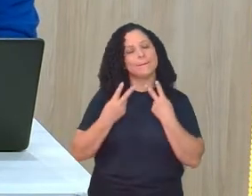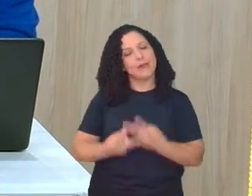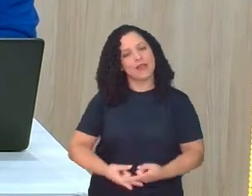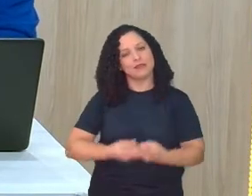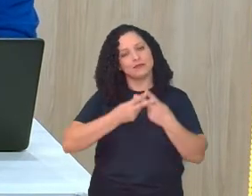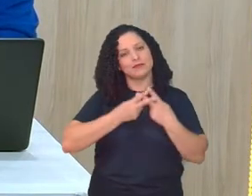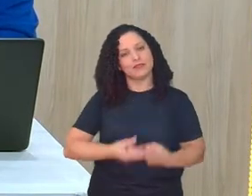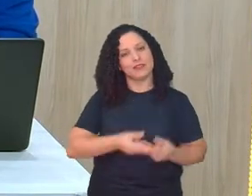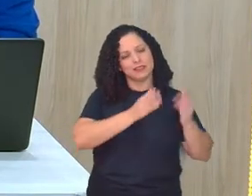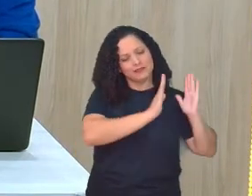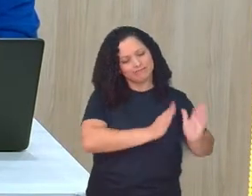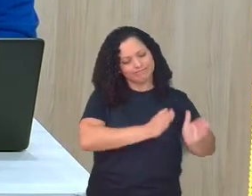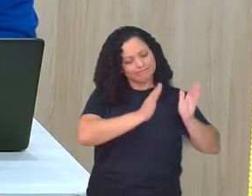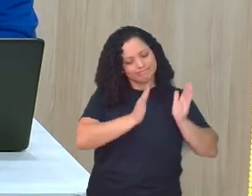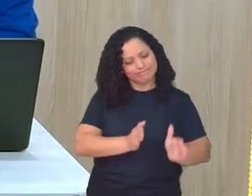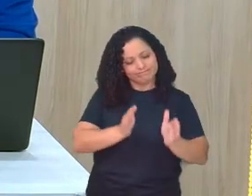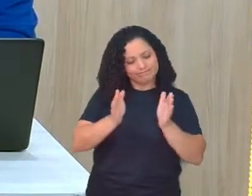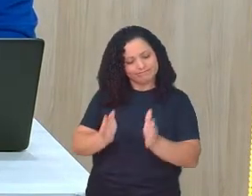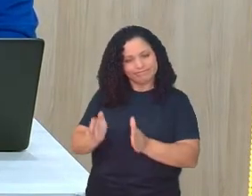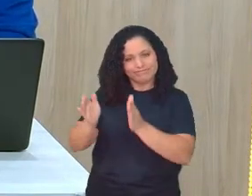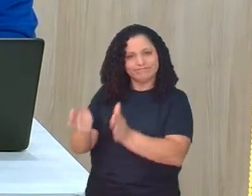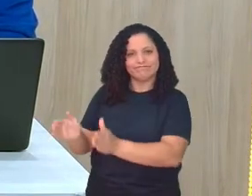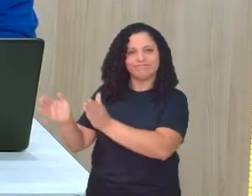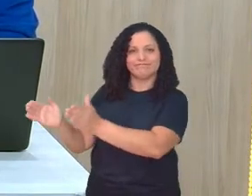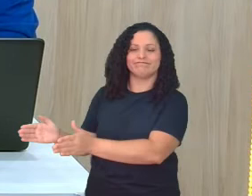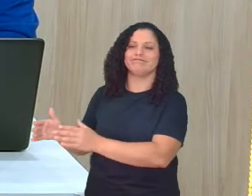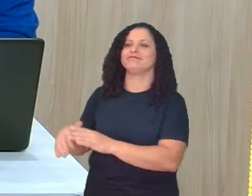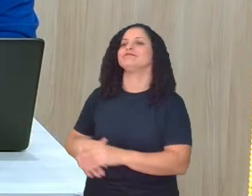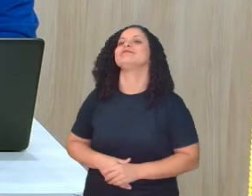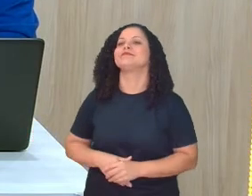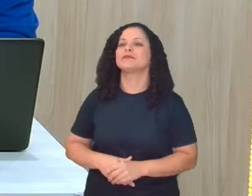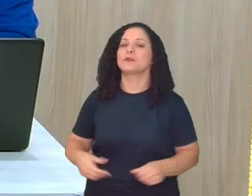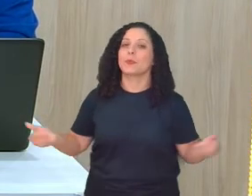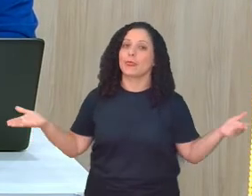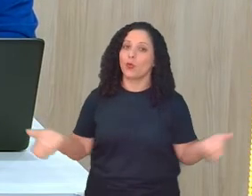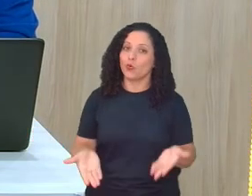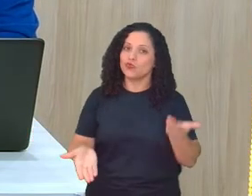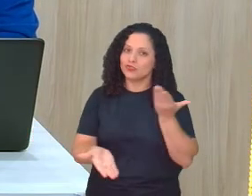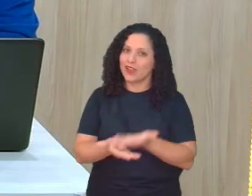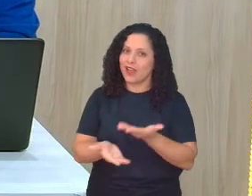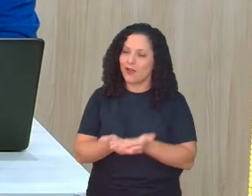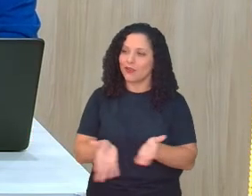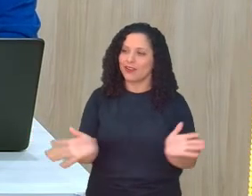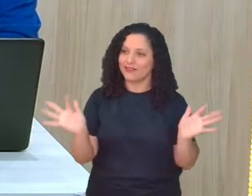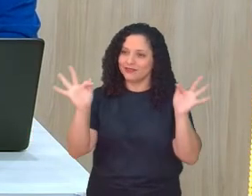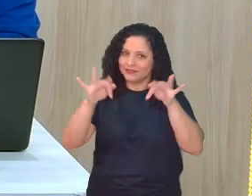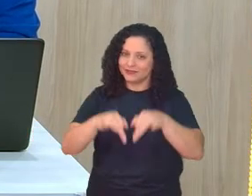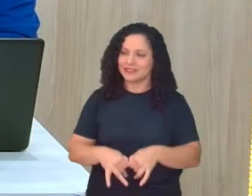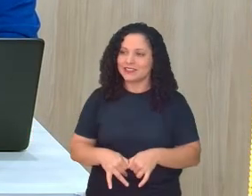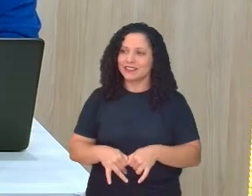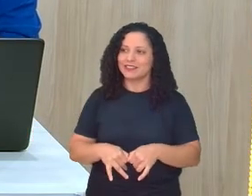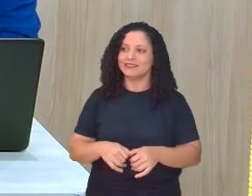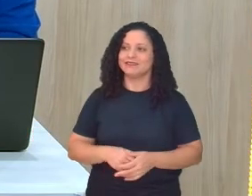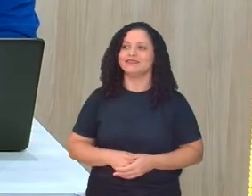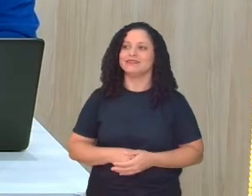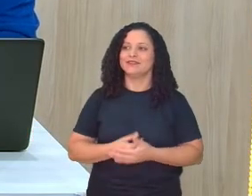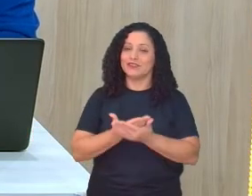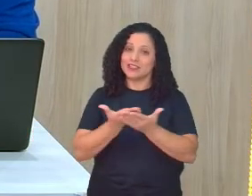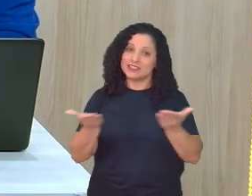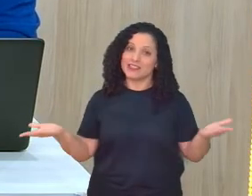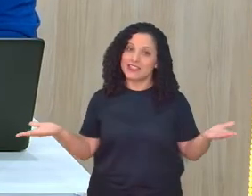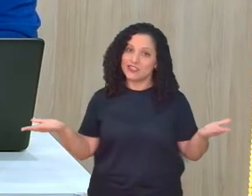sendo construído dia a dia. Então, a nossa aula por hoje é só. Esperamos que vocês estejam